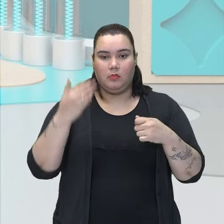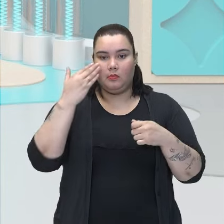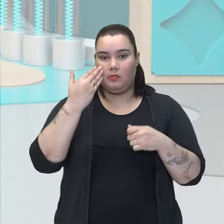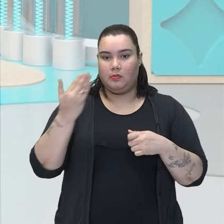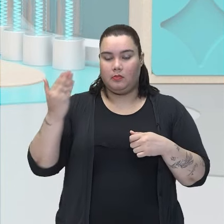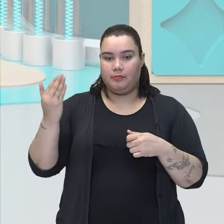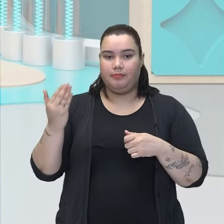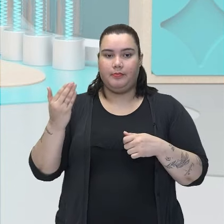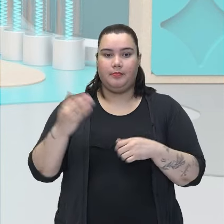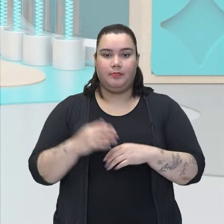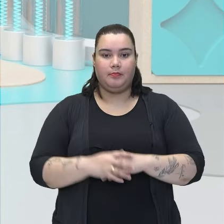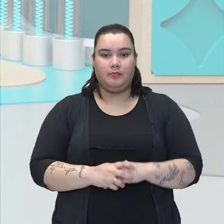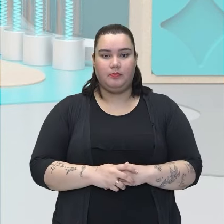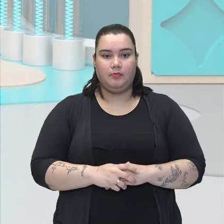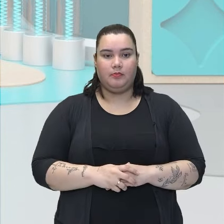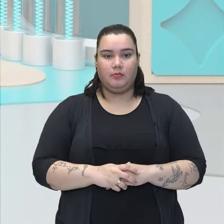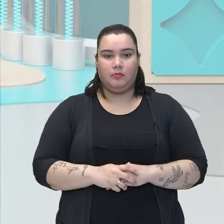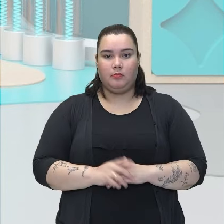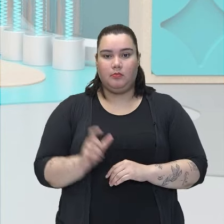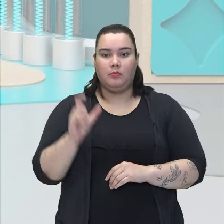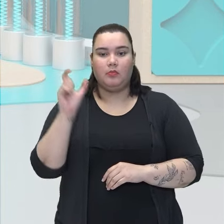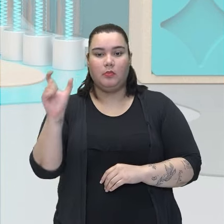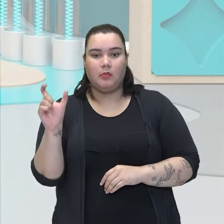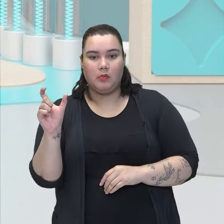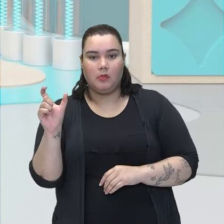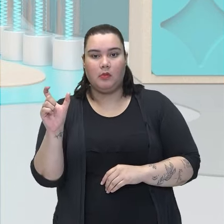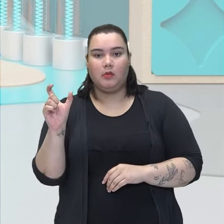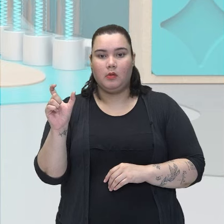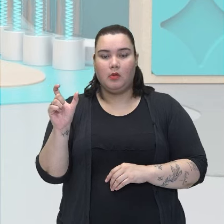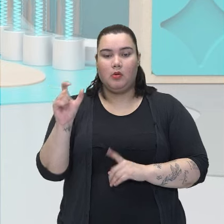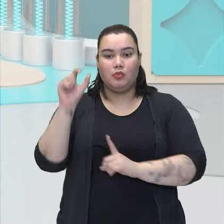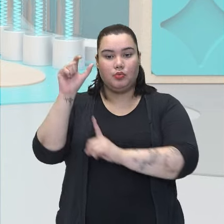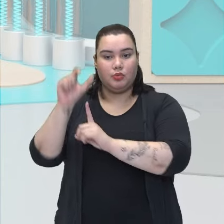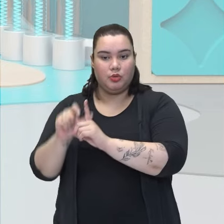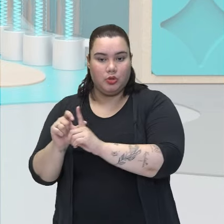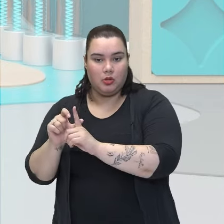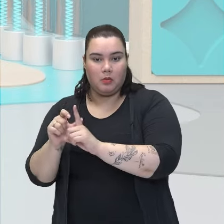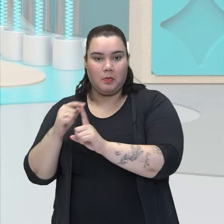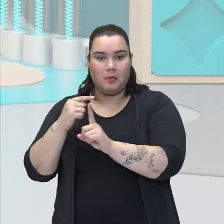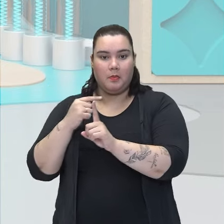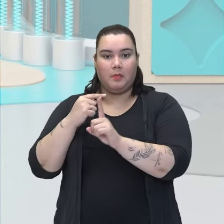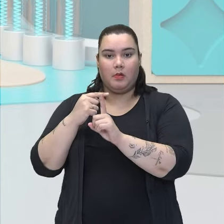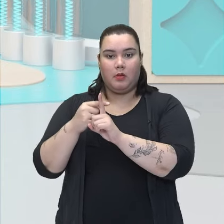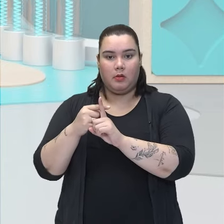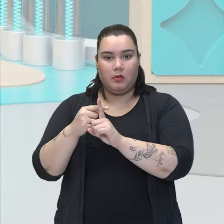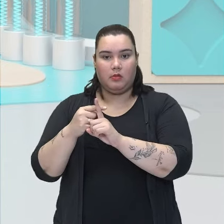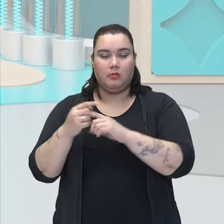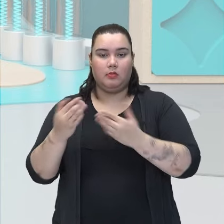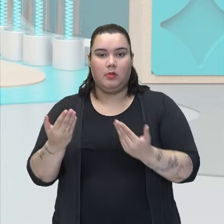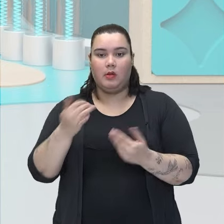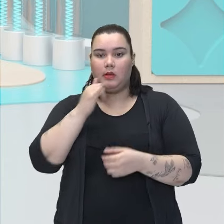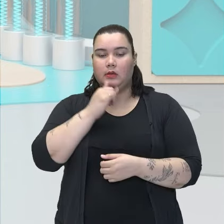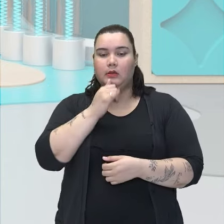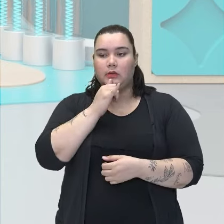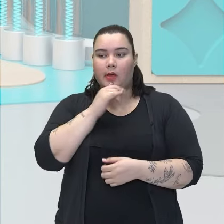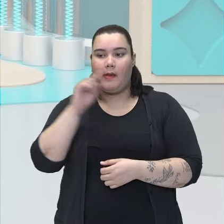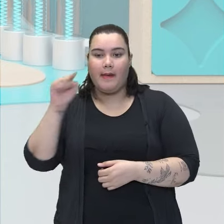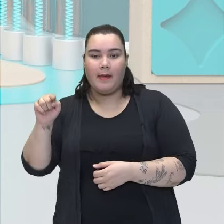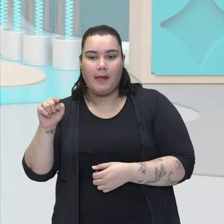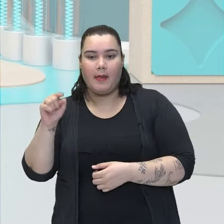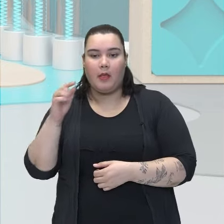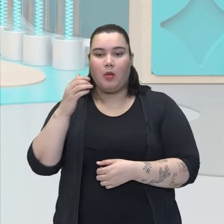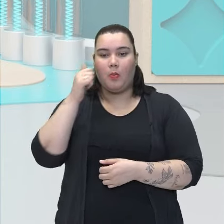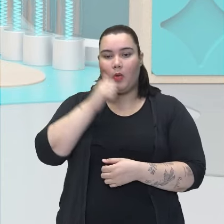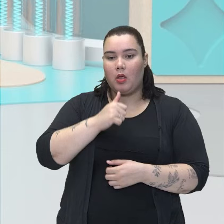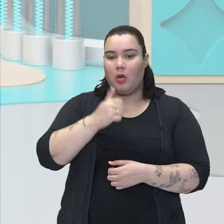os elementos. Acompanham. O primeiro é subject, que é o sujeito. They, Karen, Louis,